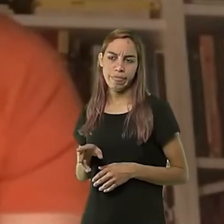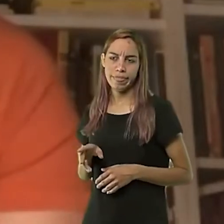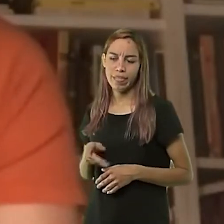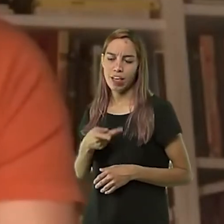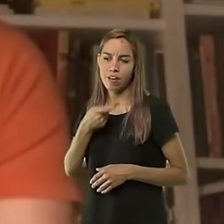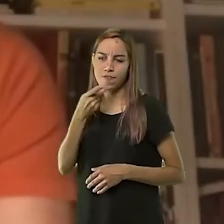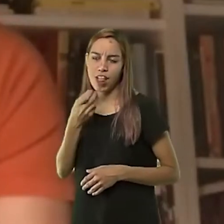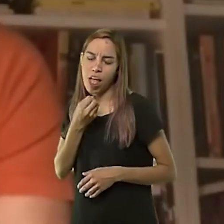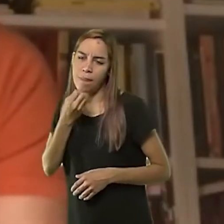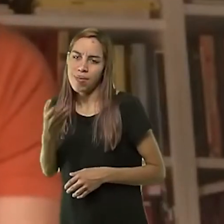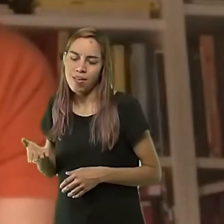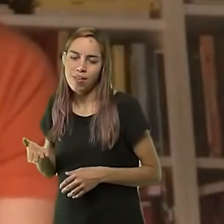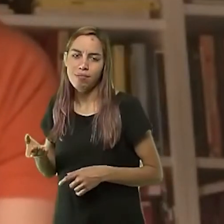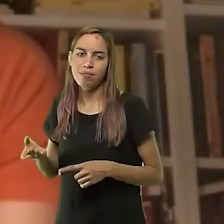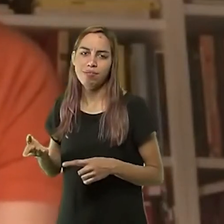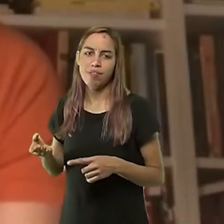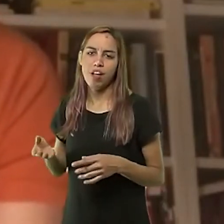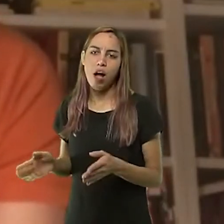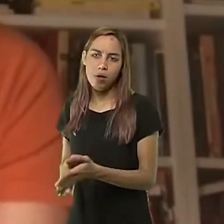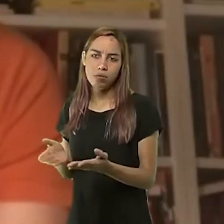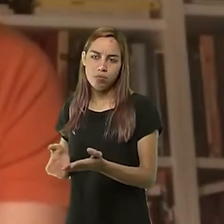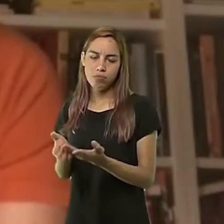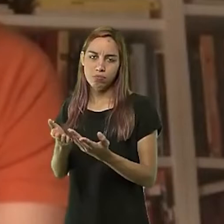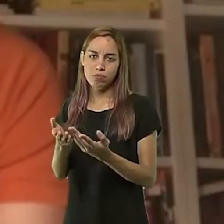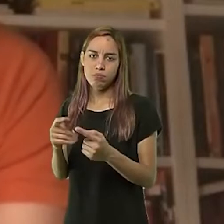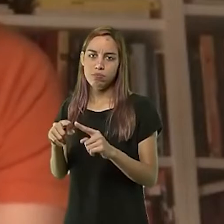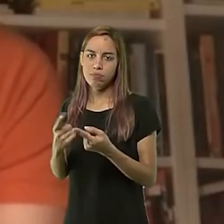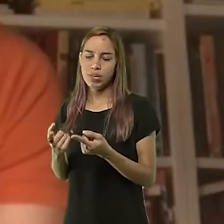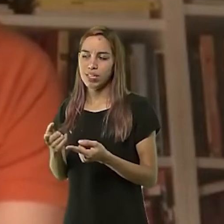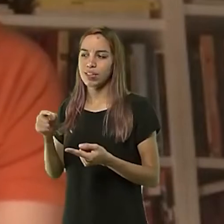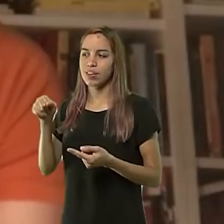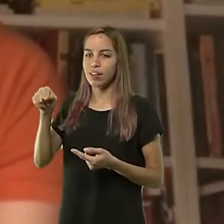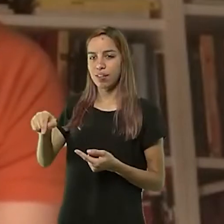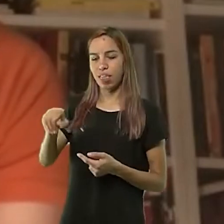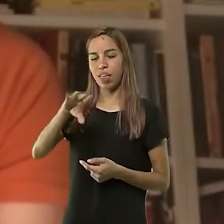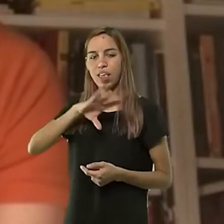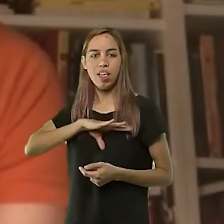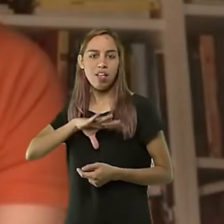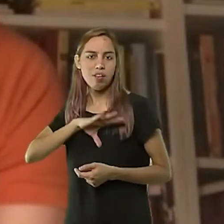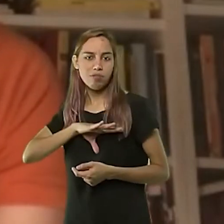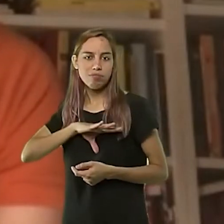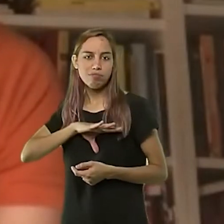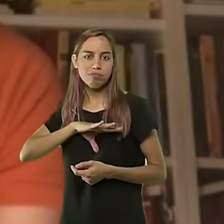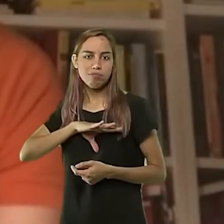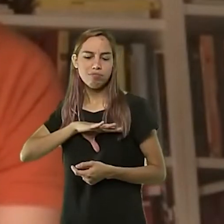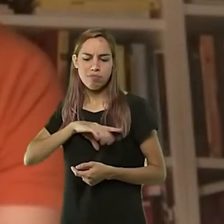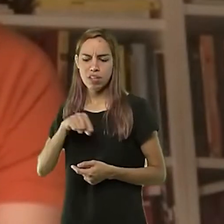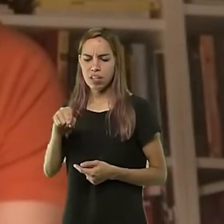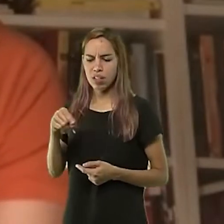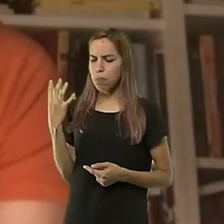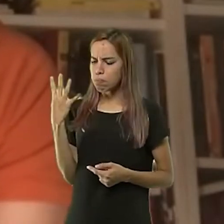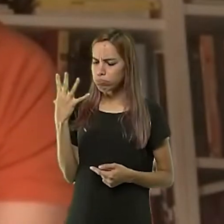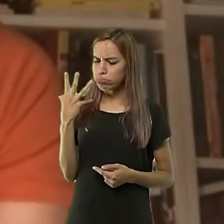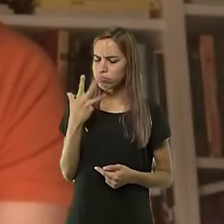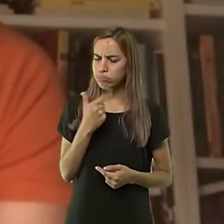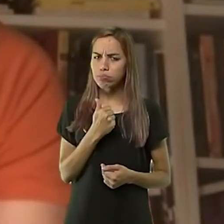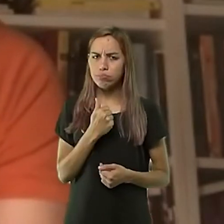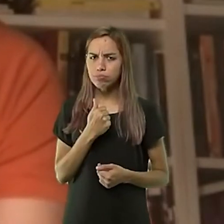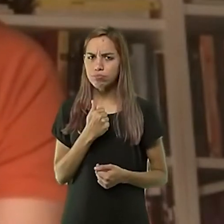mas de facto é uma zona de Portugal especialmente bonita,